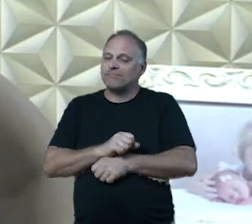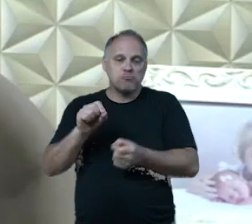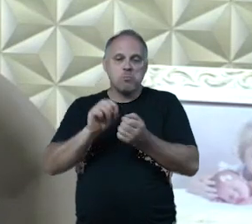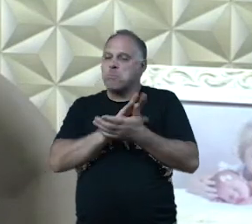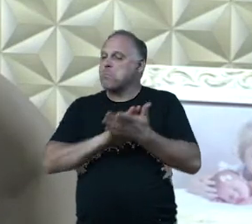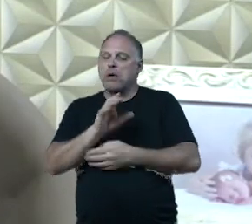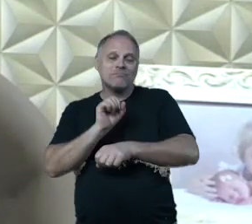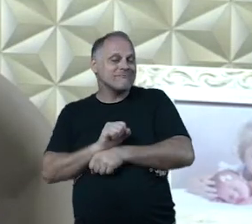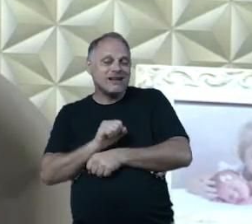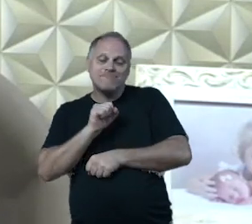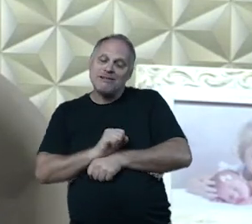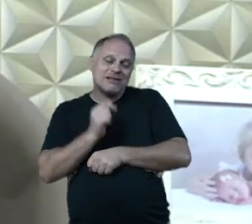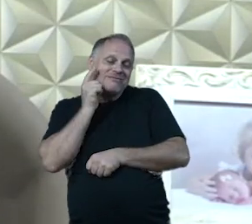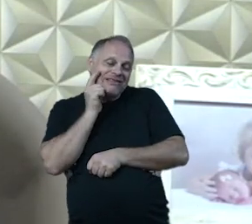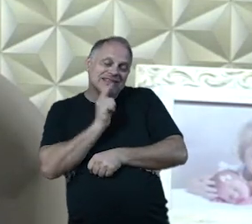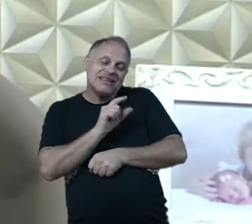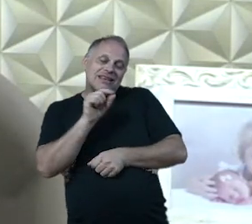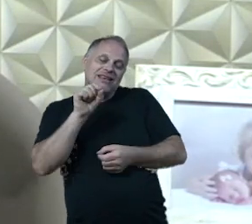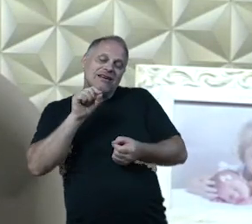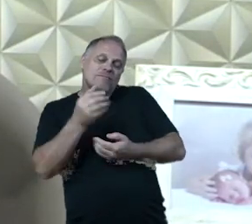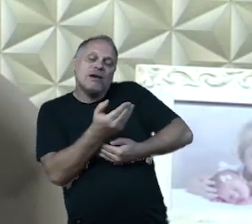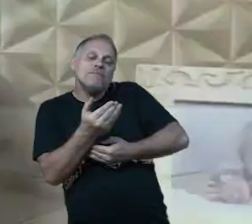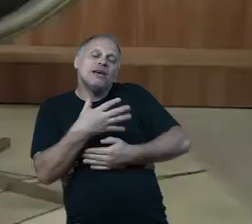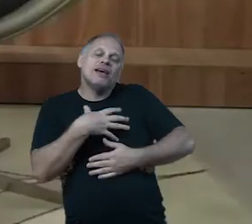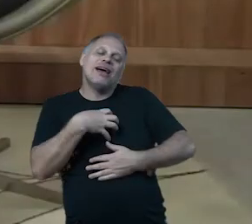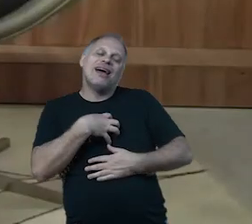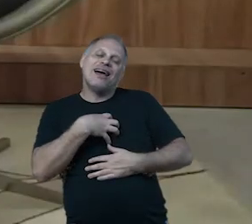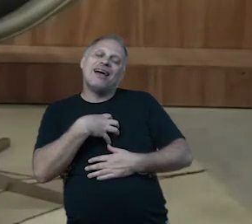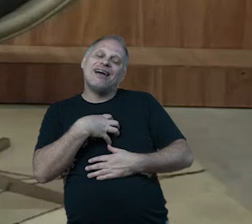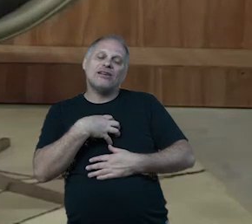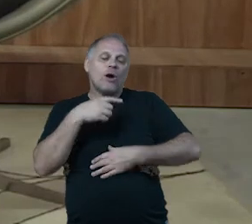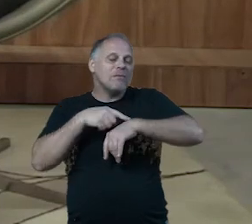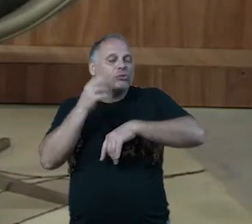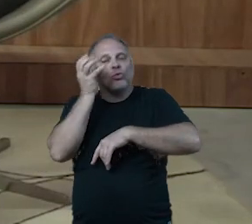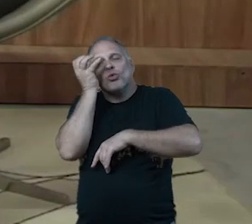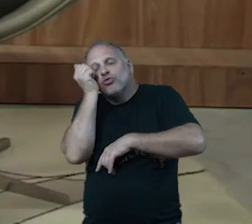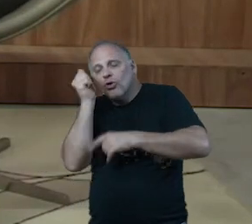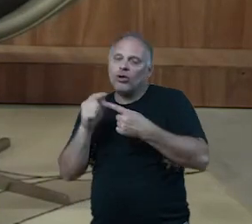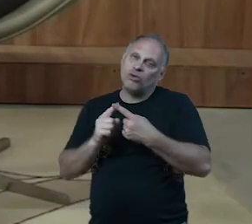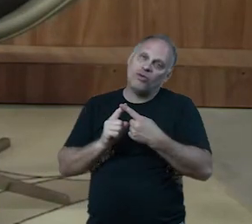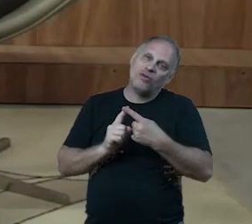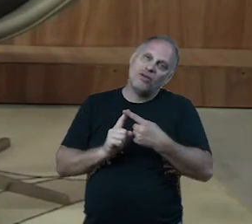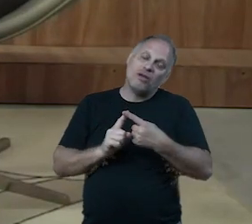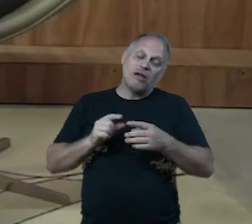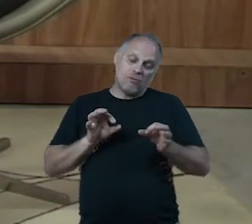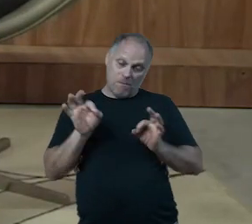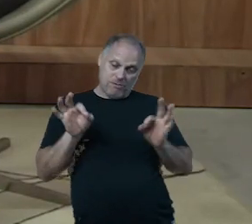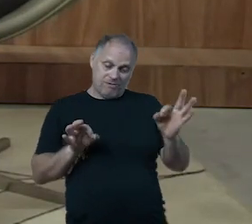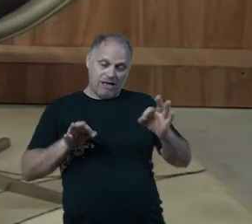tempo... De conseguir notar o tempo do bebê. Tem as janelas do sono deles,